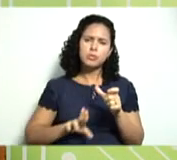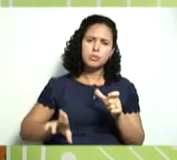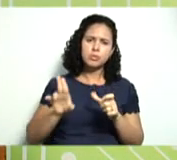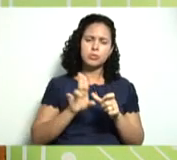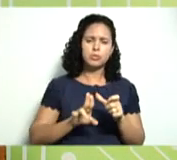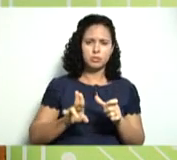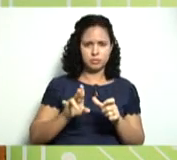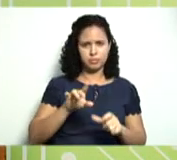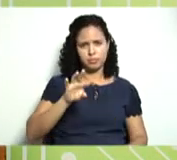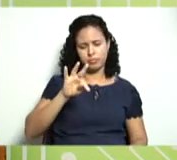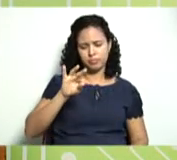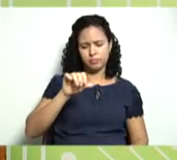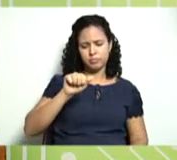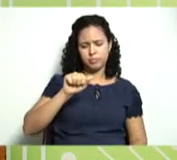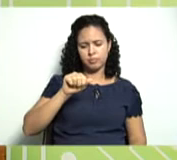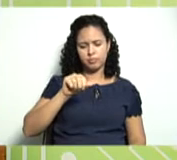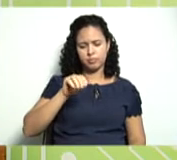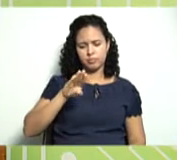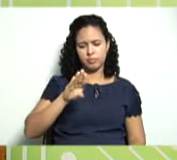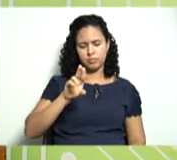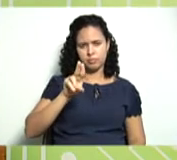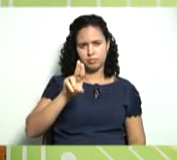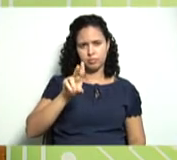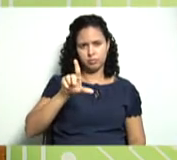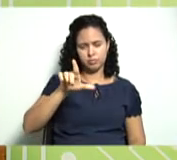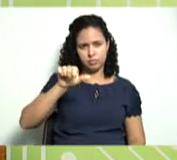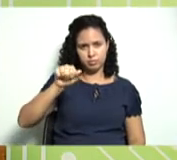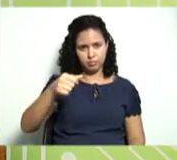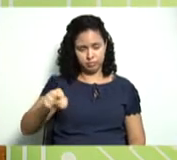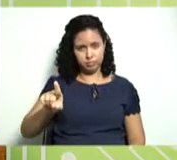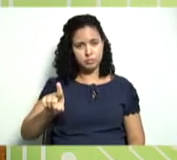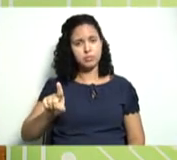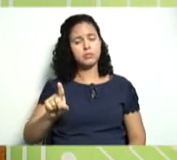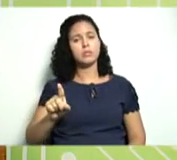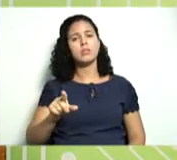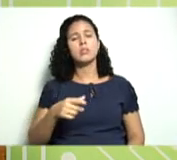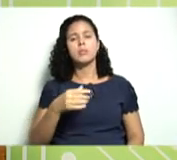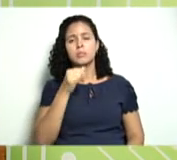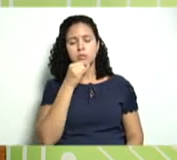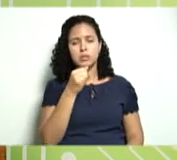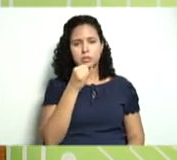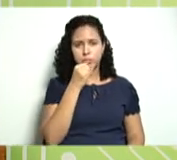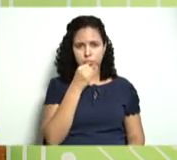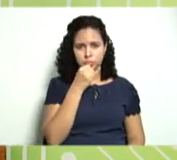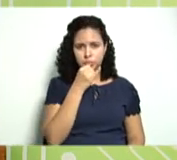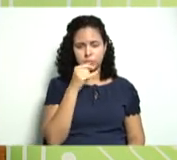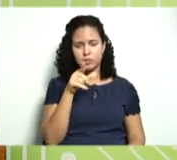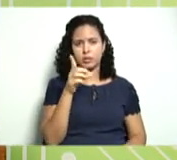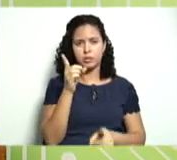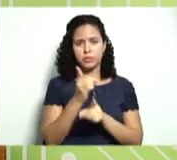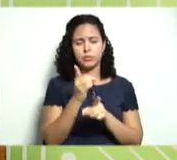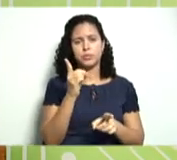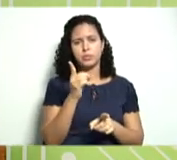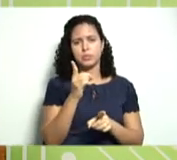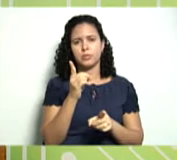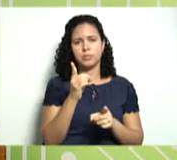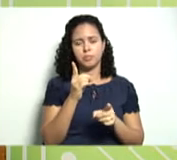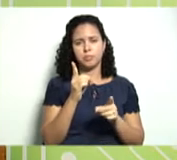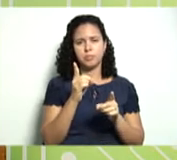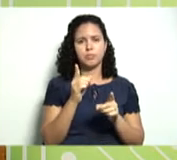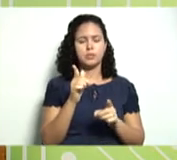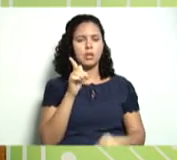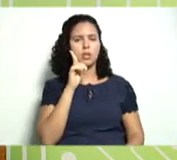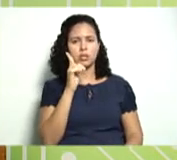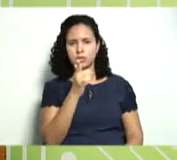a tabulação por exemplo deu exemplo vocês aí quando você localiza la o cardápio em uma lanchonete